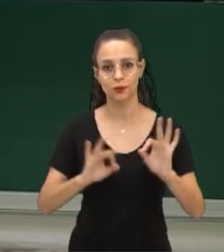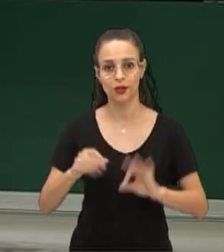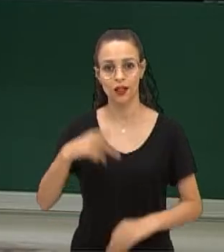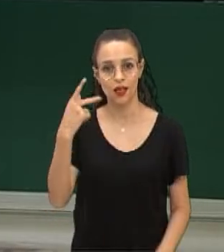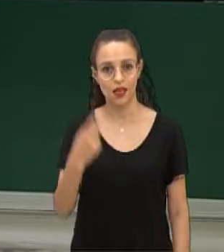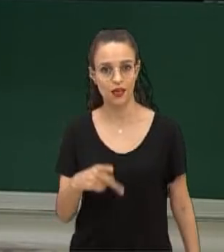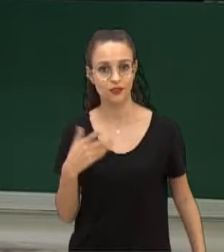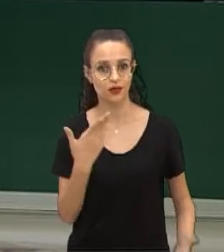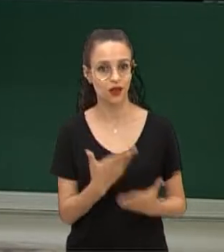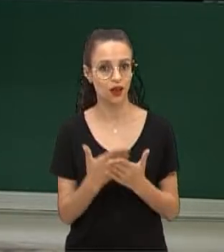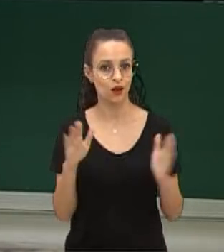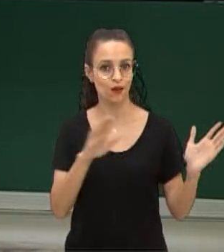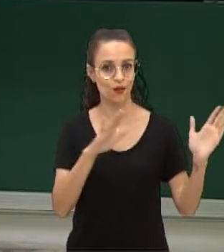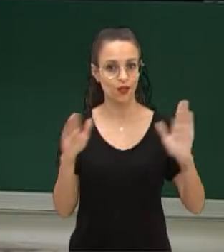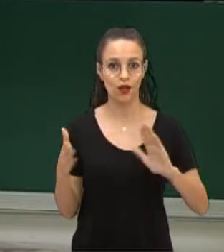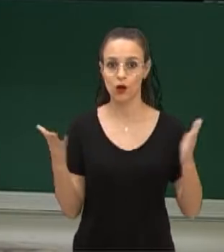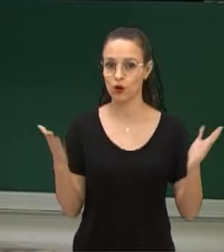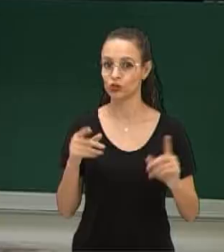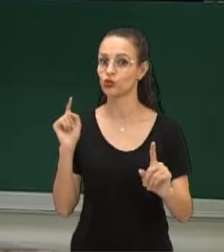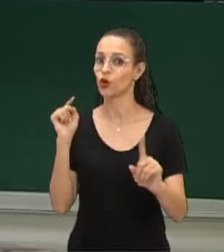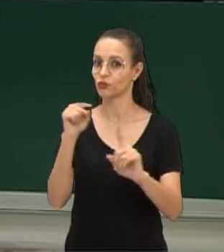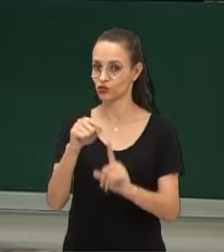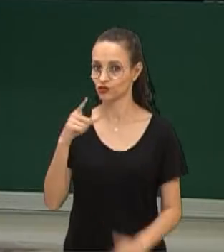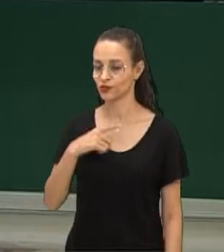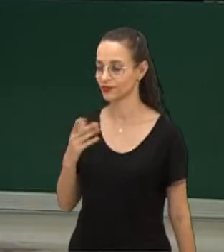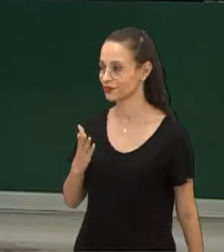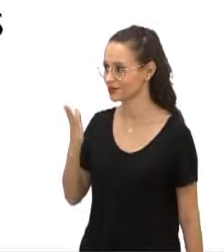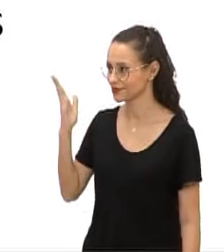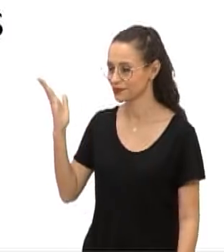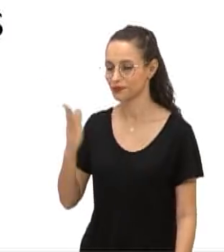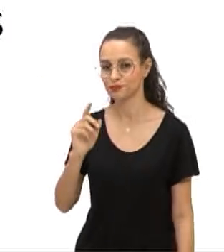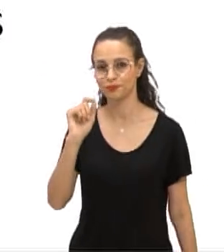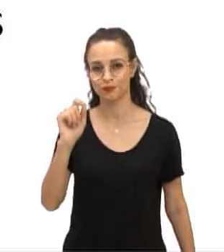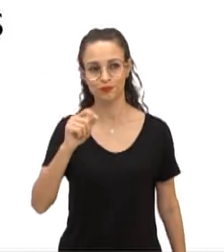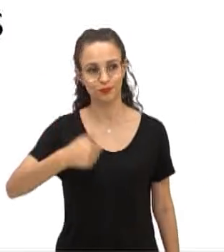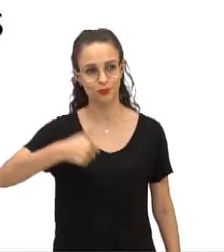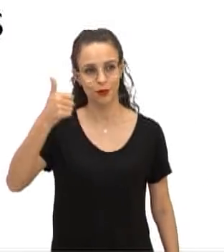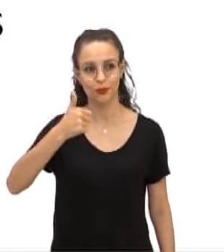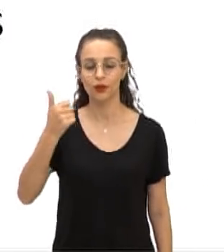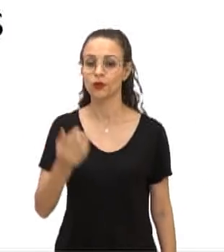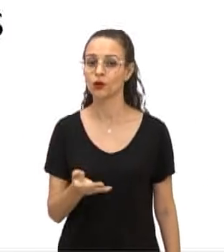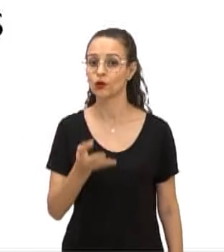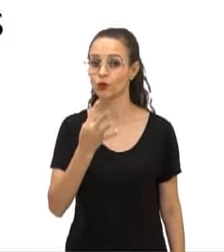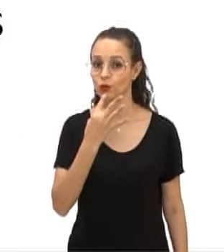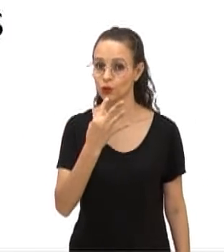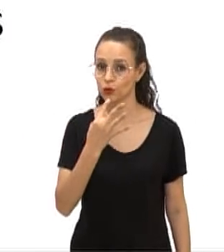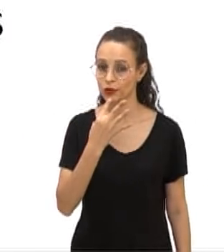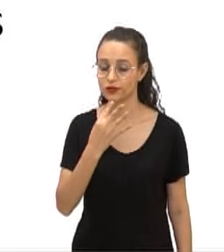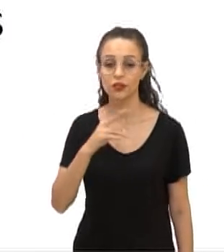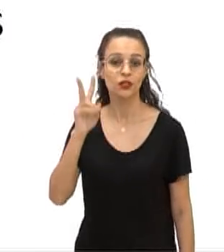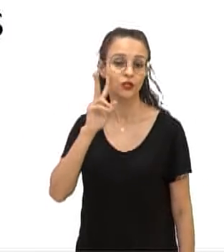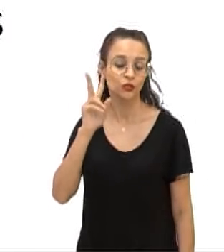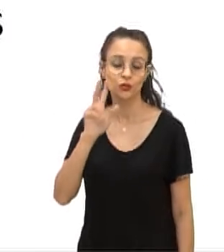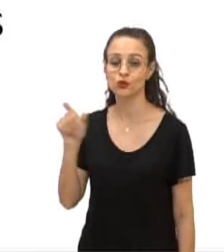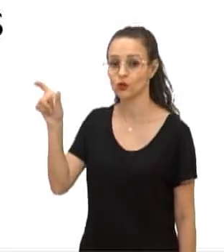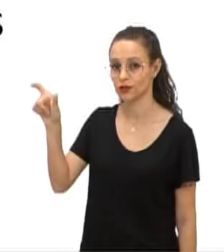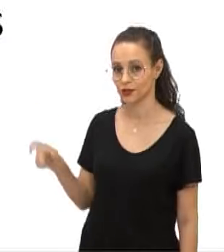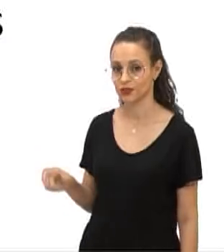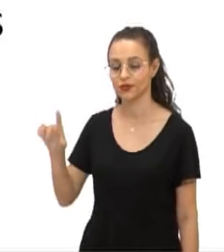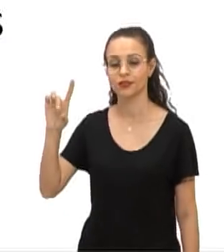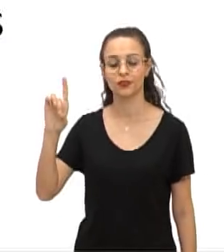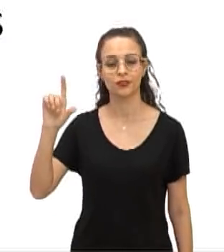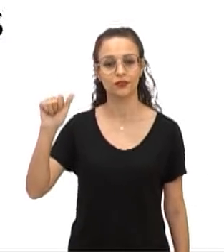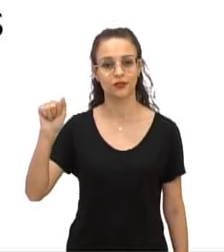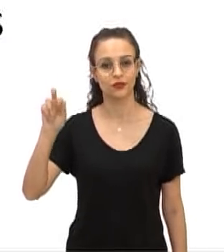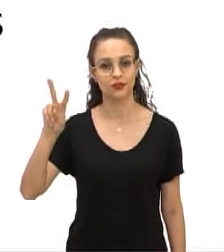de hoje? Hoje nós temos alguns objetivos. Primeiro deles, conhecer a história de Charles Darwin e